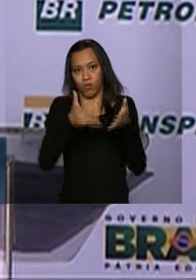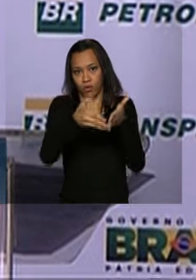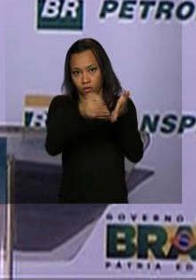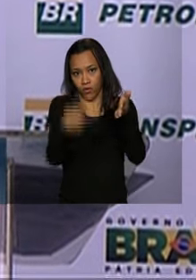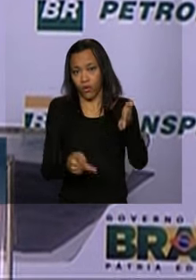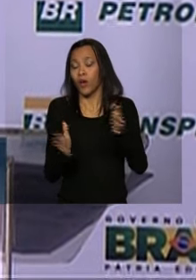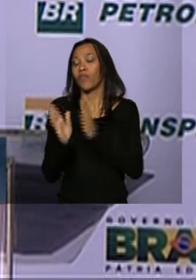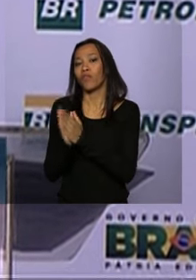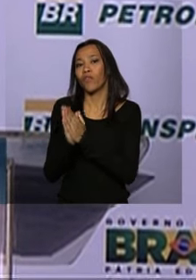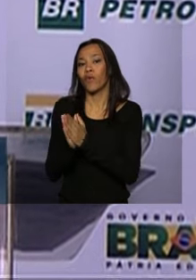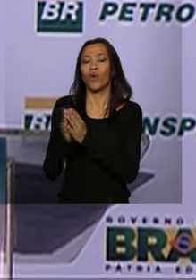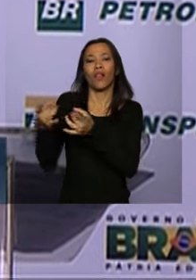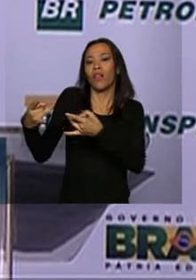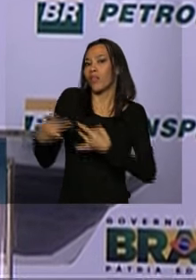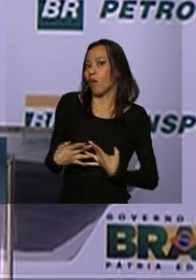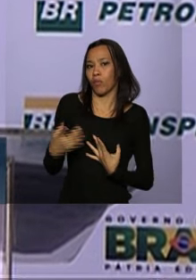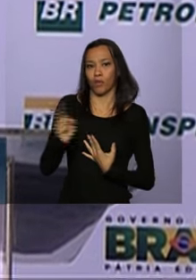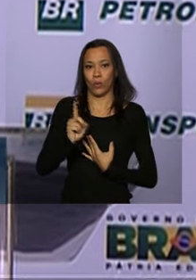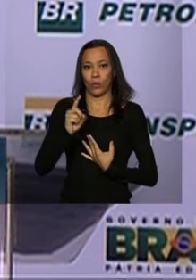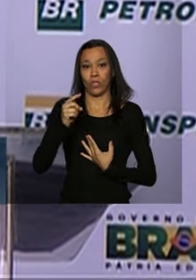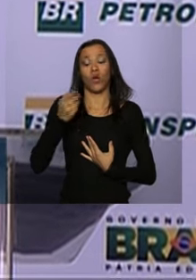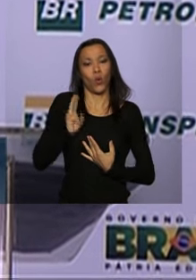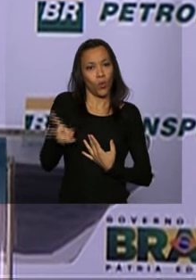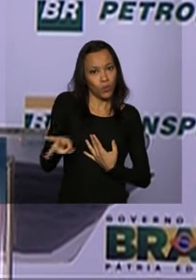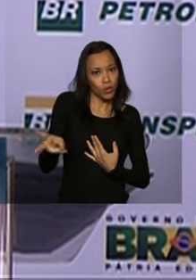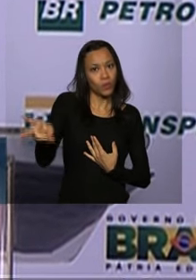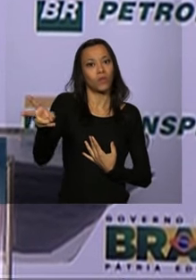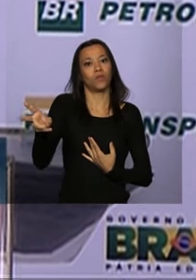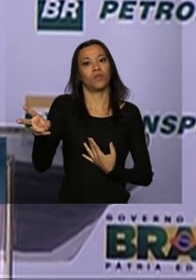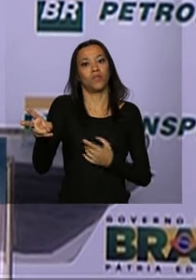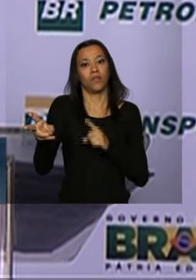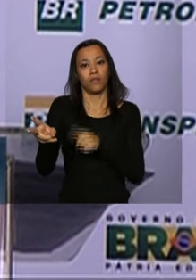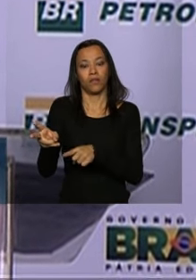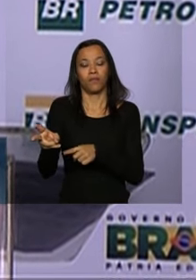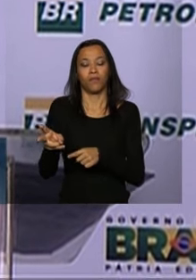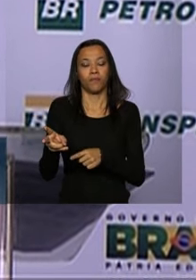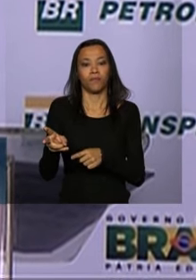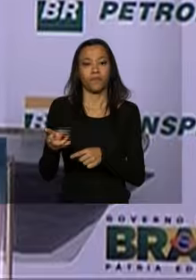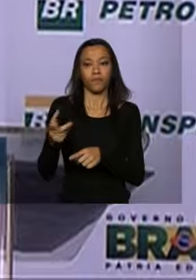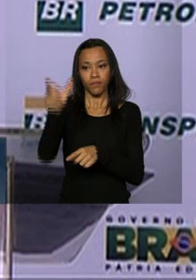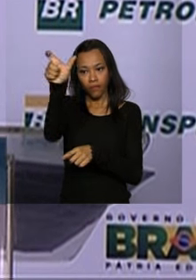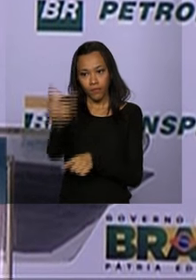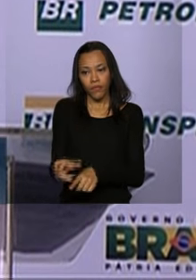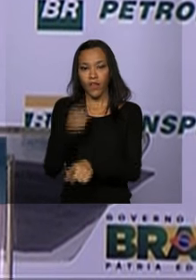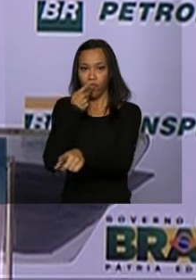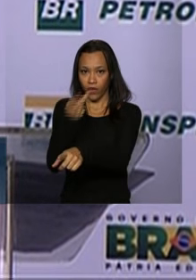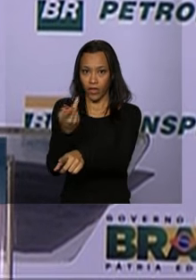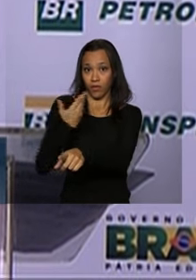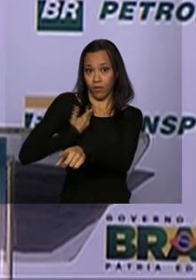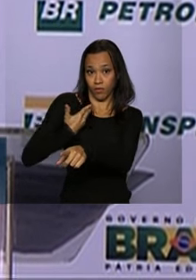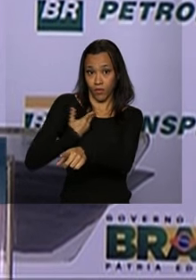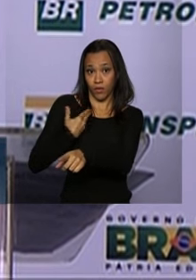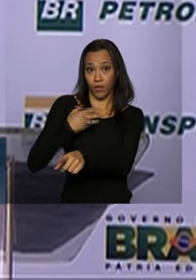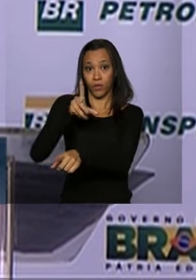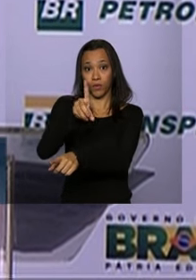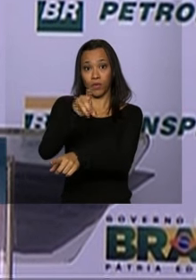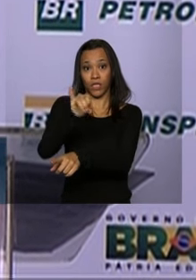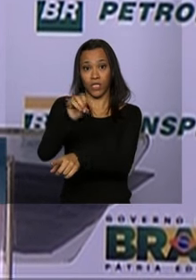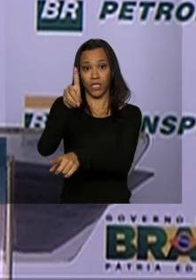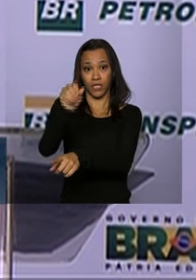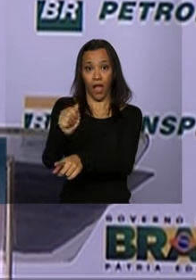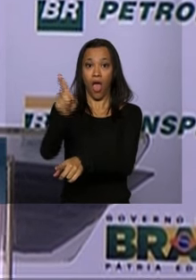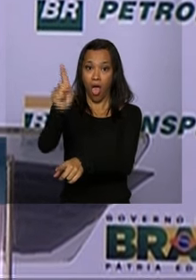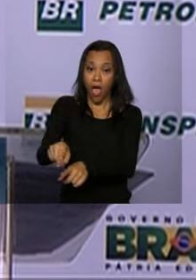deixe órfão. Continue o PROMEF 3, meu caro colega e amigo Dida,